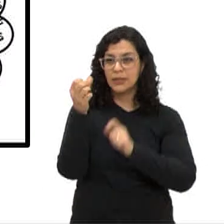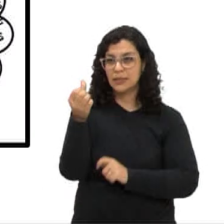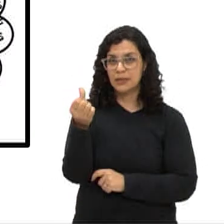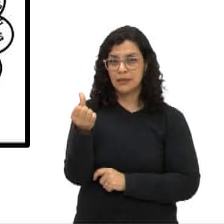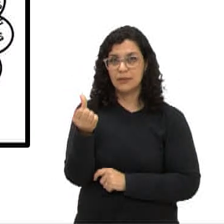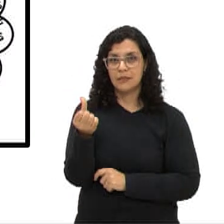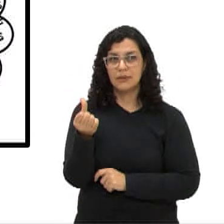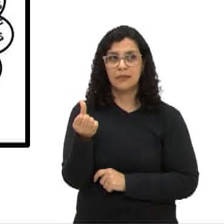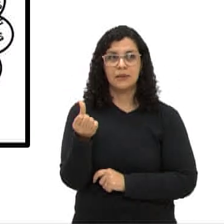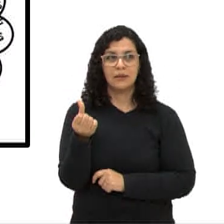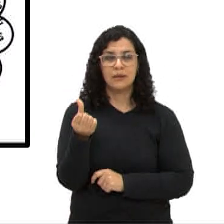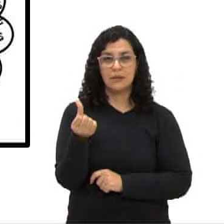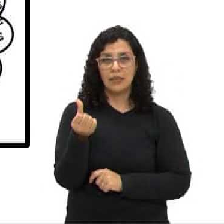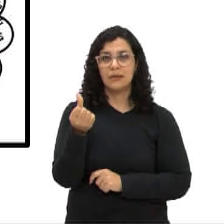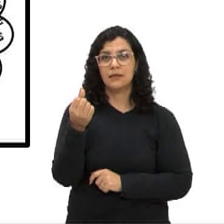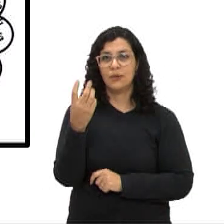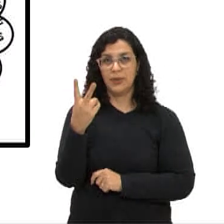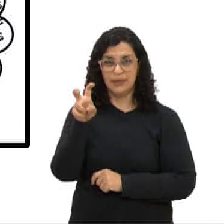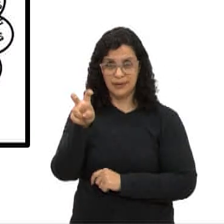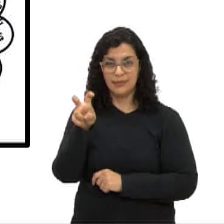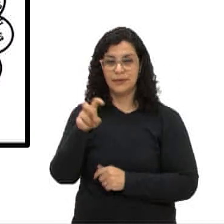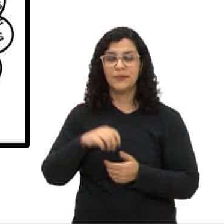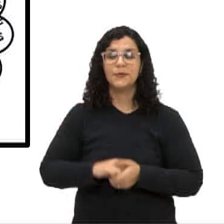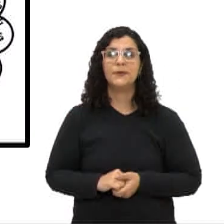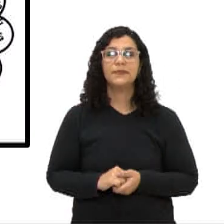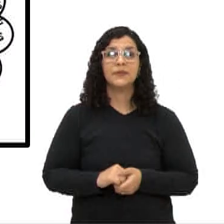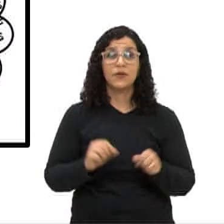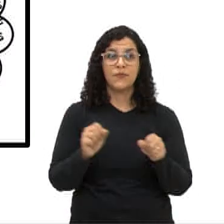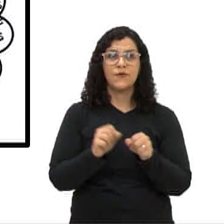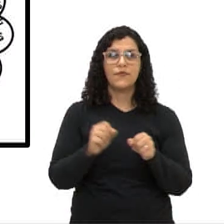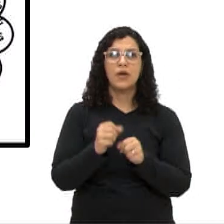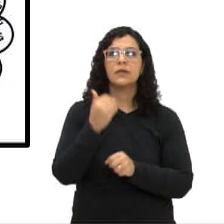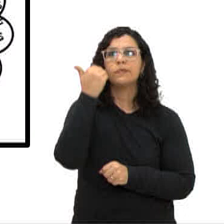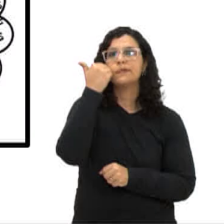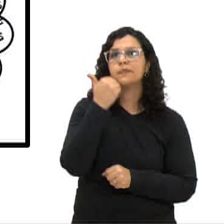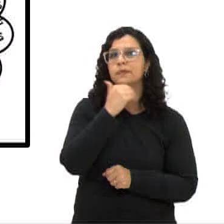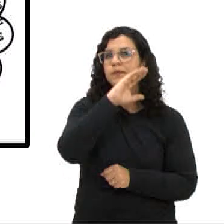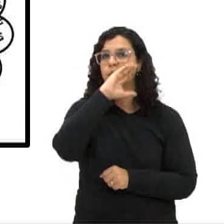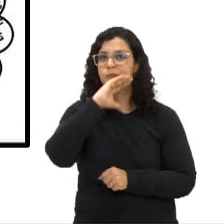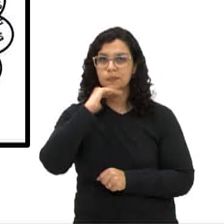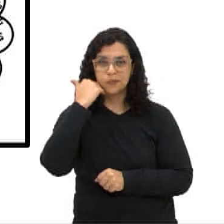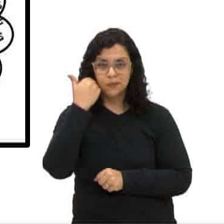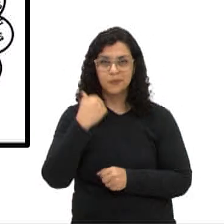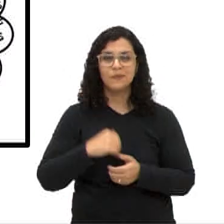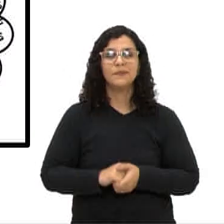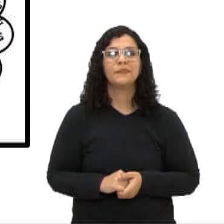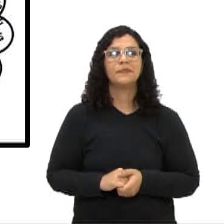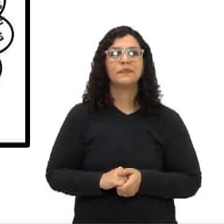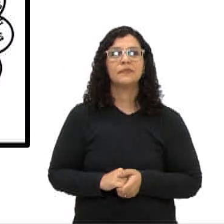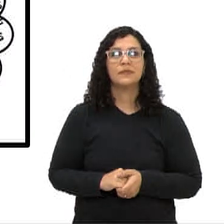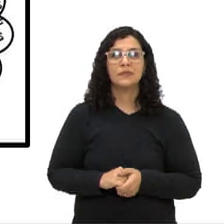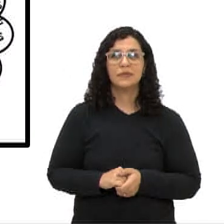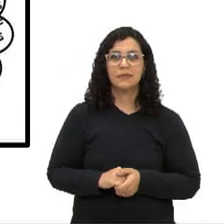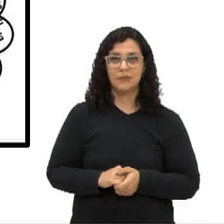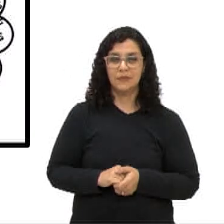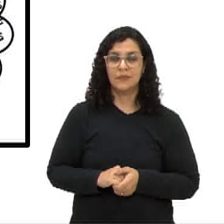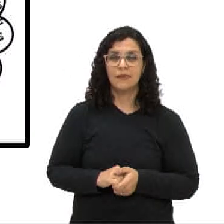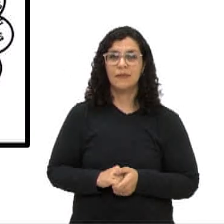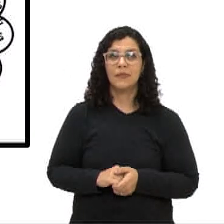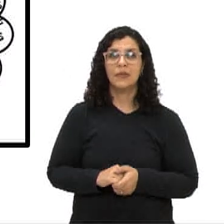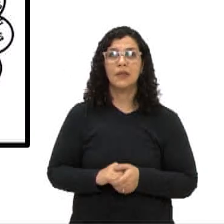às 7:15, né? Ele faz a barba aqui, se afeita às